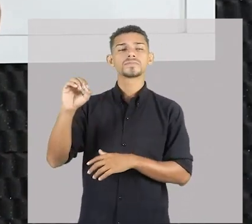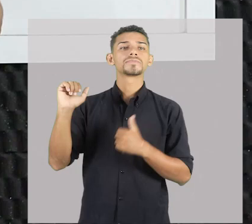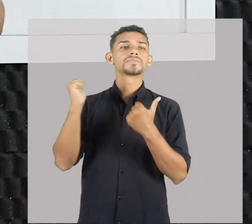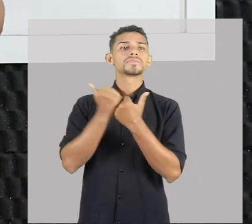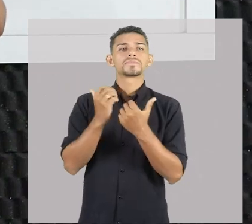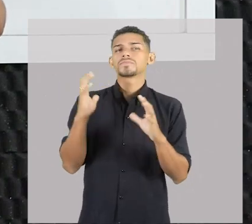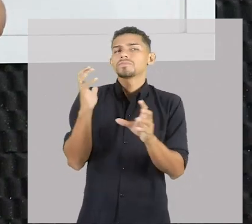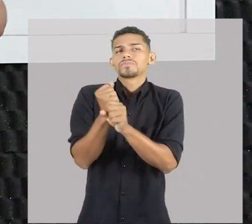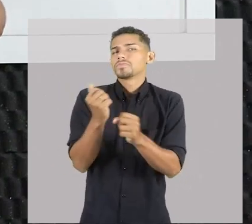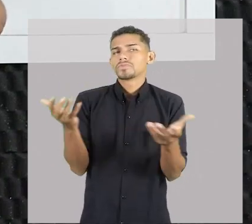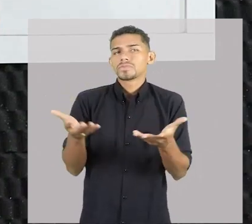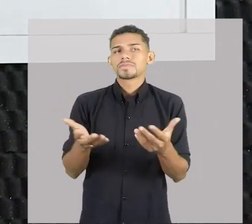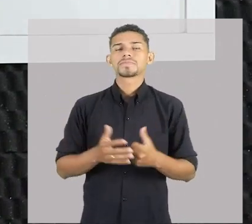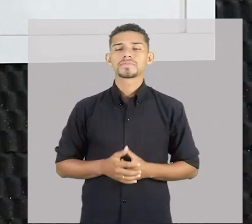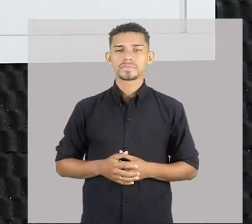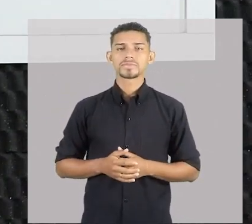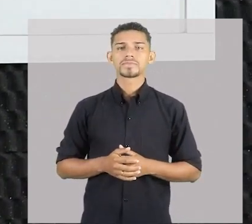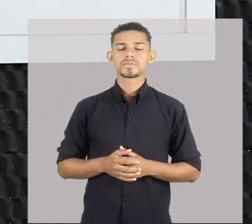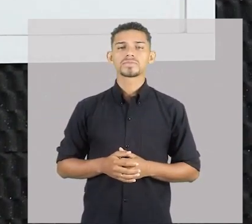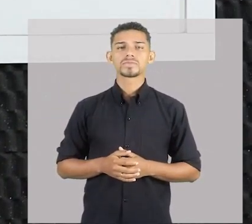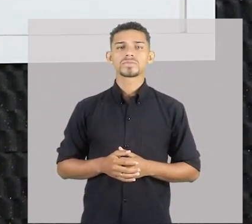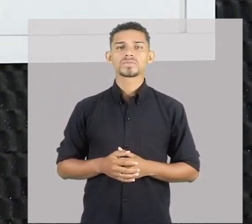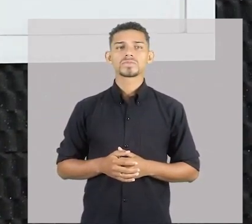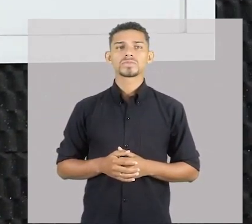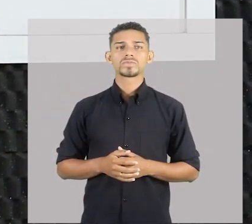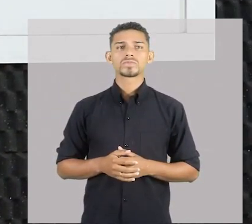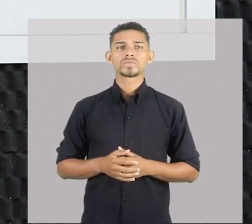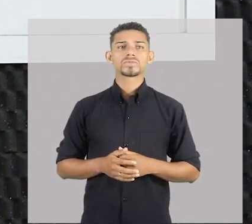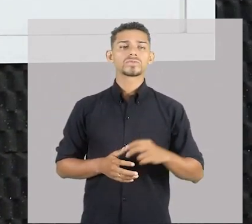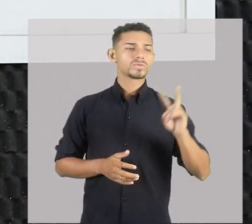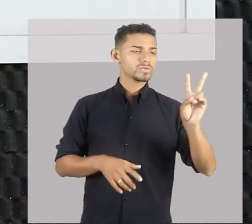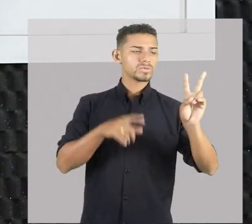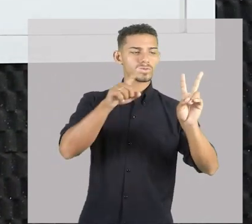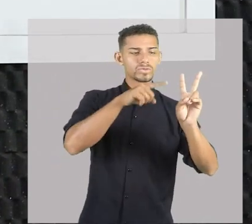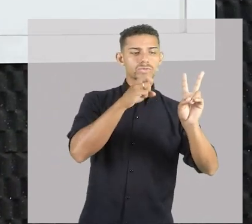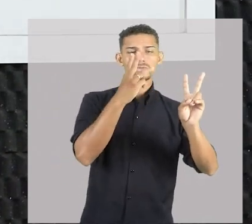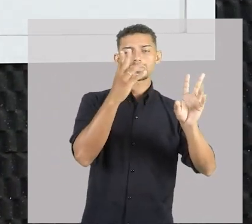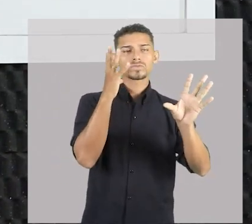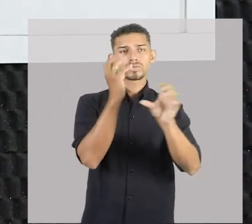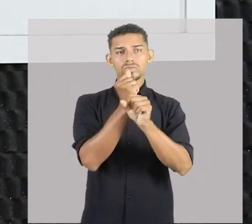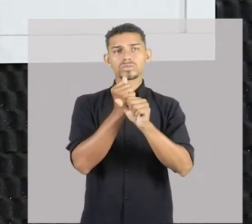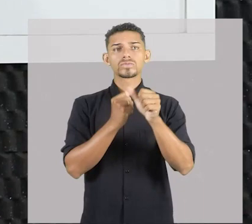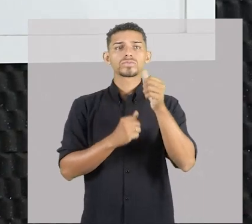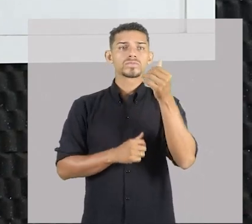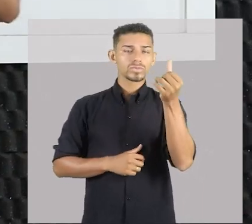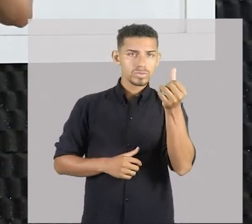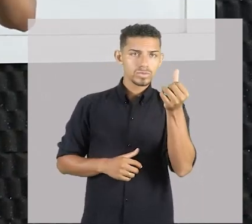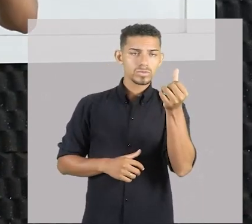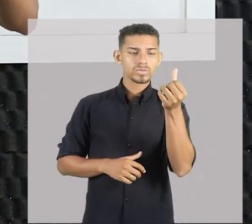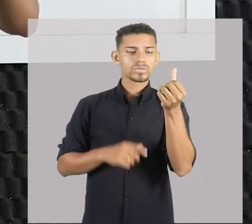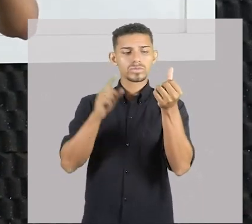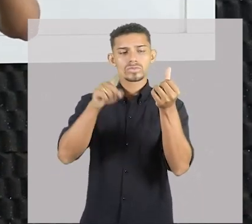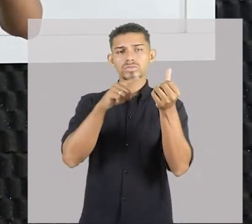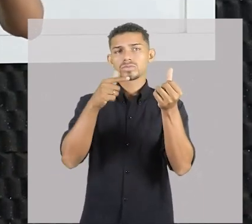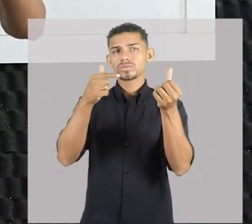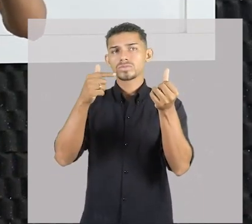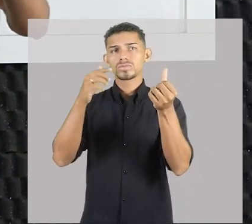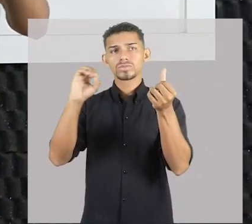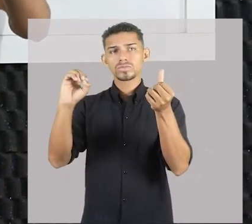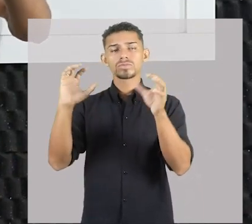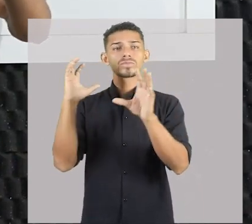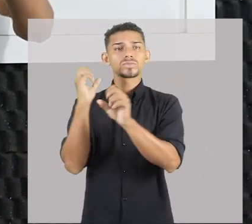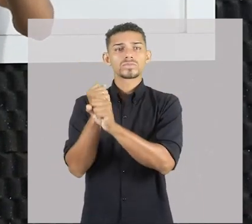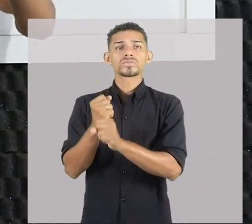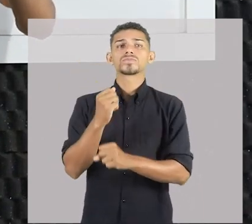é fazer essa continha, tá? 2 vezes 3, 6. 6 vezes 70 dá